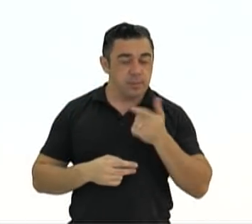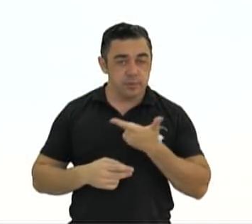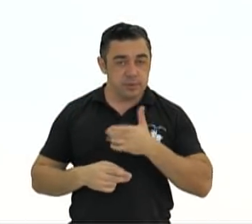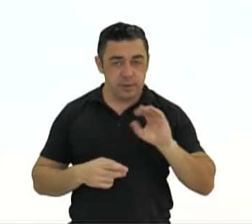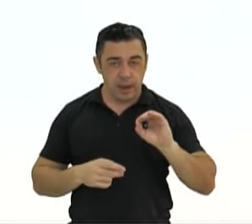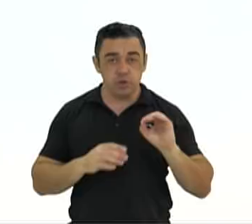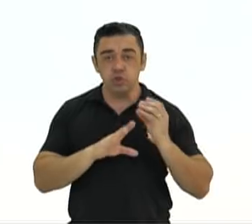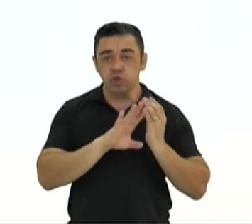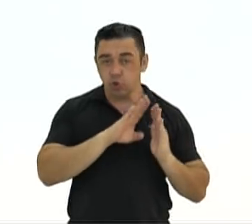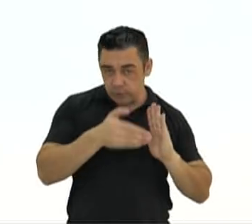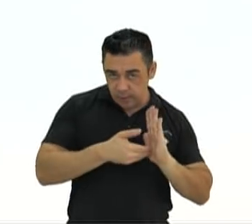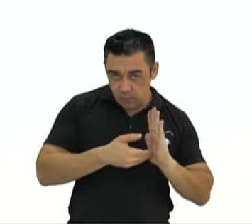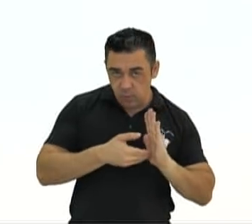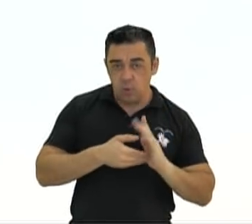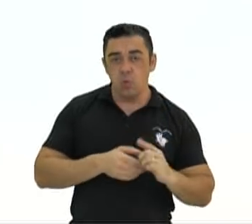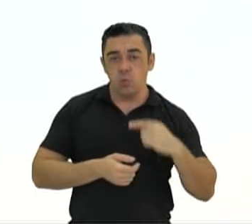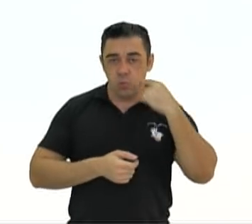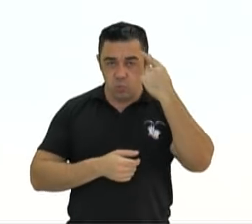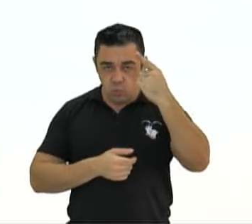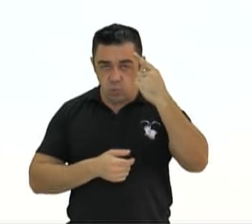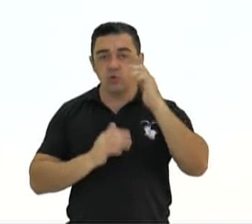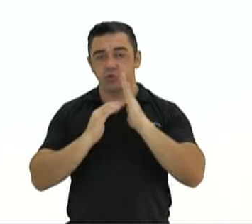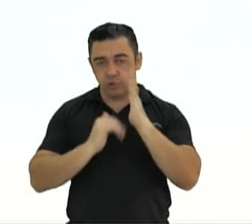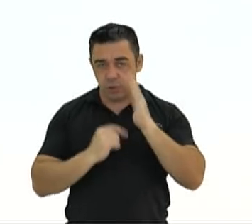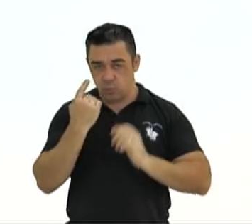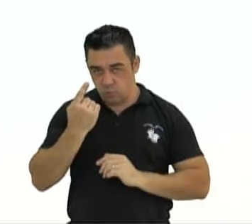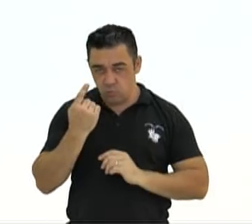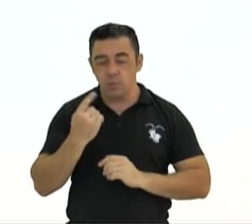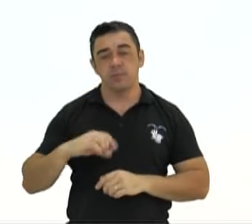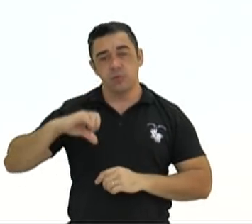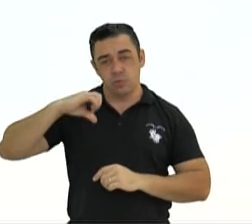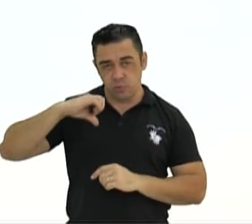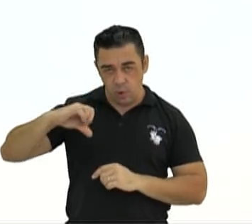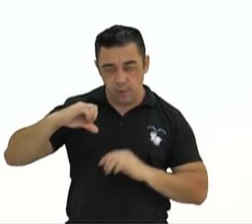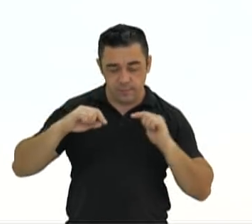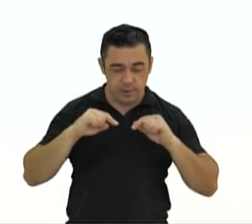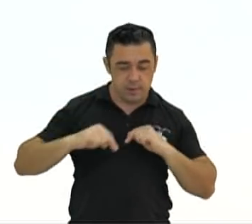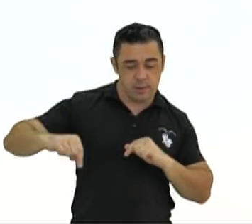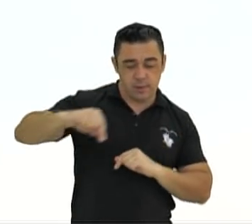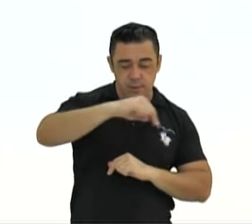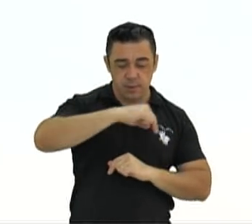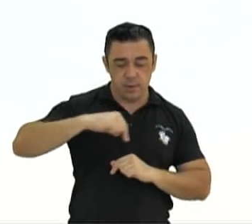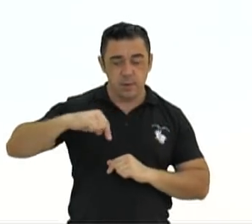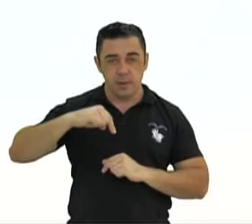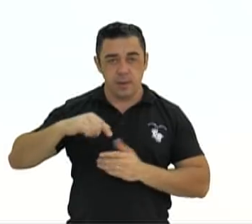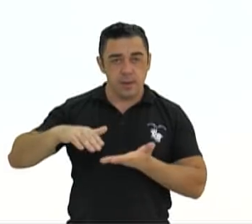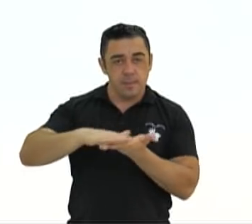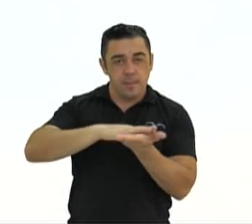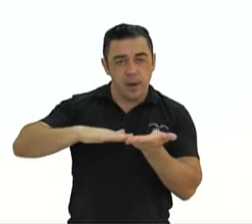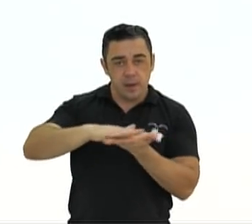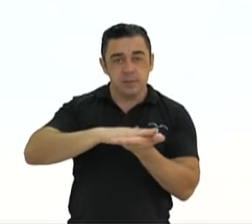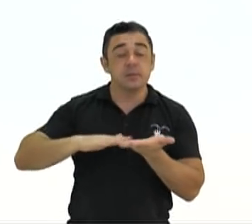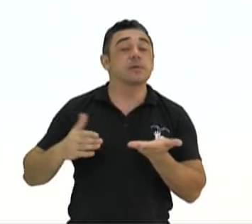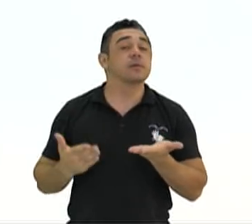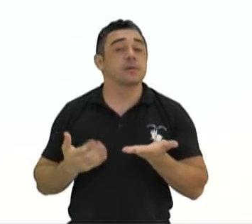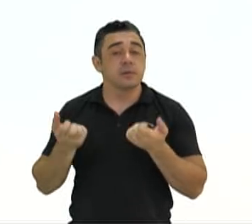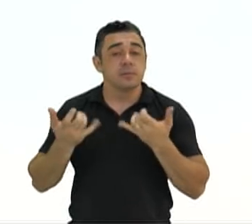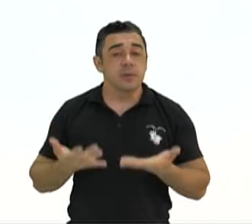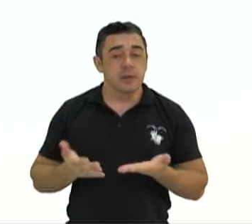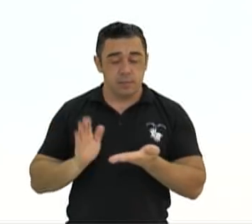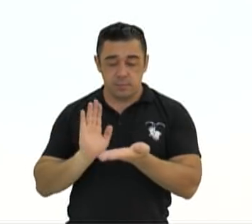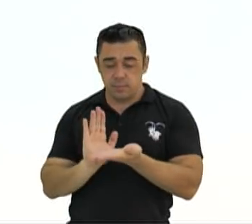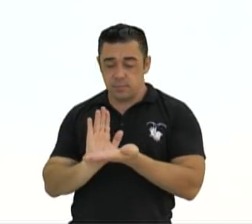vértices, um lá em cima, outros 9 vértices vão estar aqui na base. E o que eu falei?